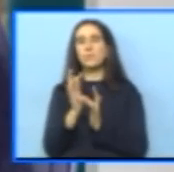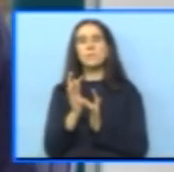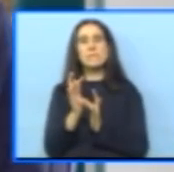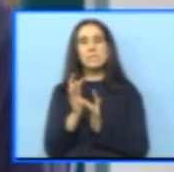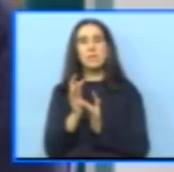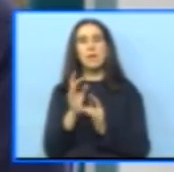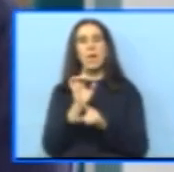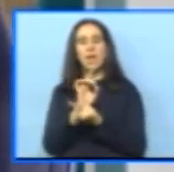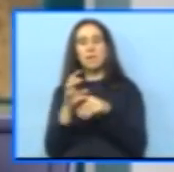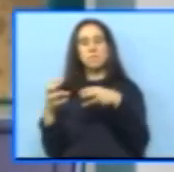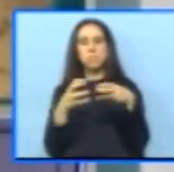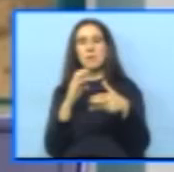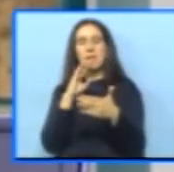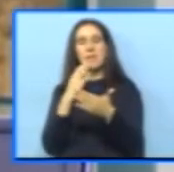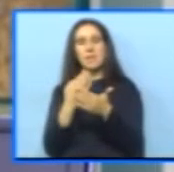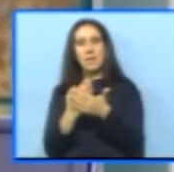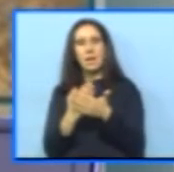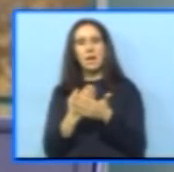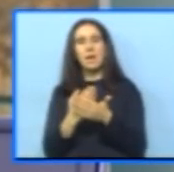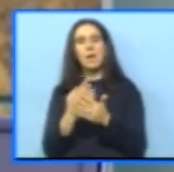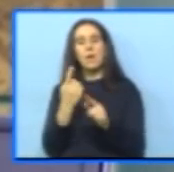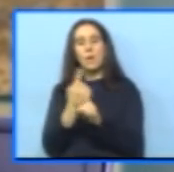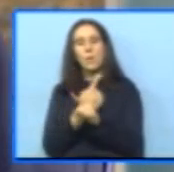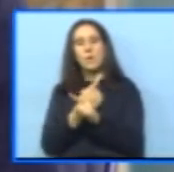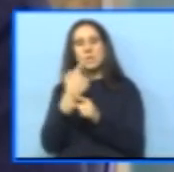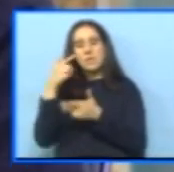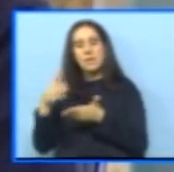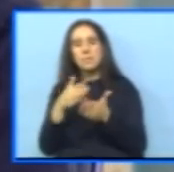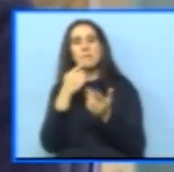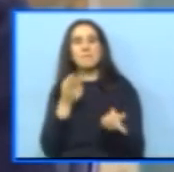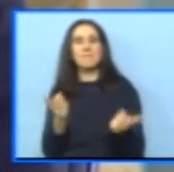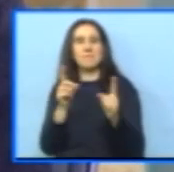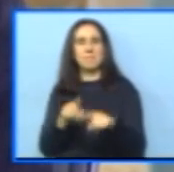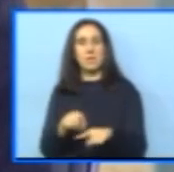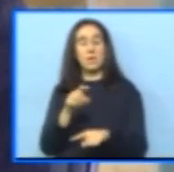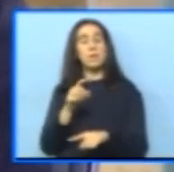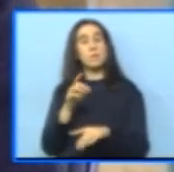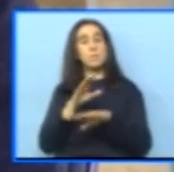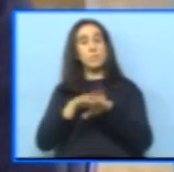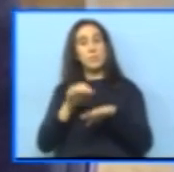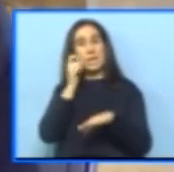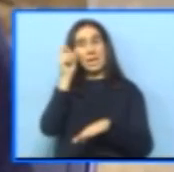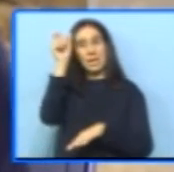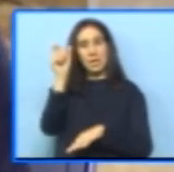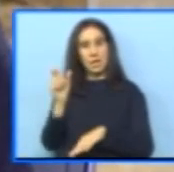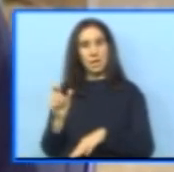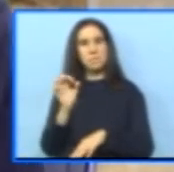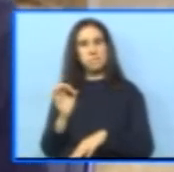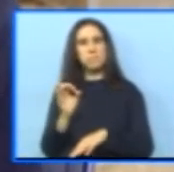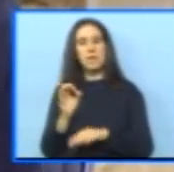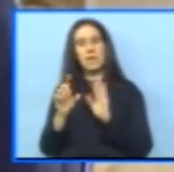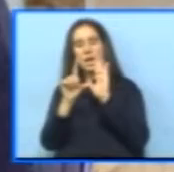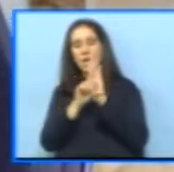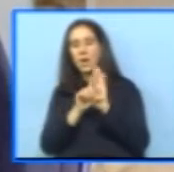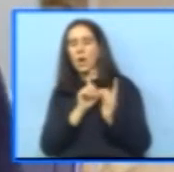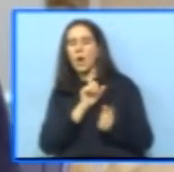esta tensão é voltar a centrar as coisas no caminho. E por isso ele é capaz de ir ao verdadeiro espírito da lei,